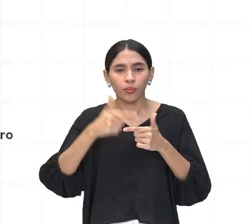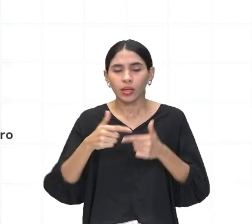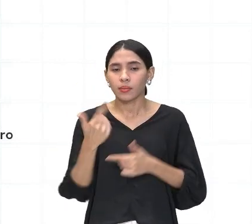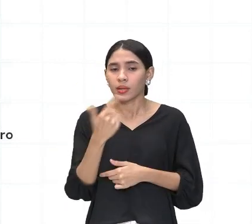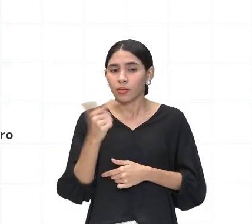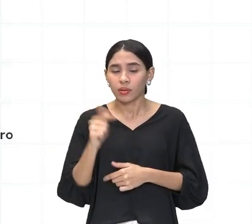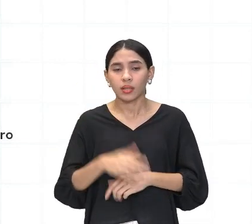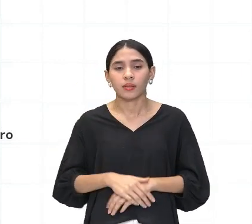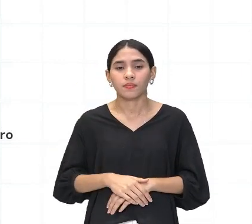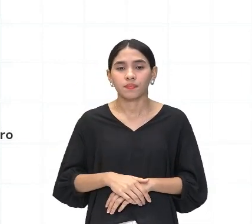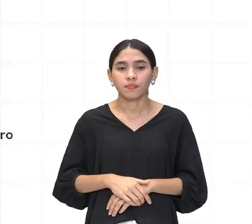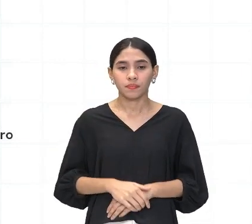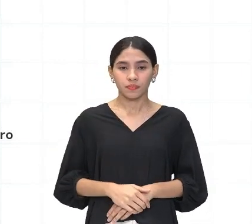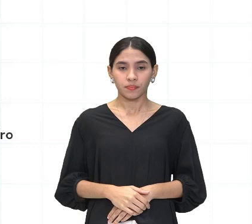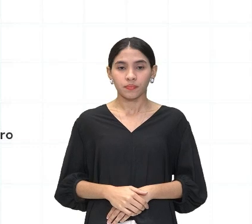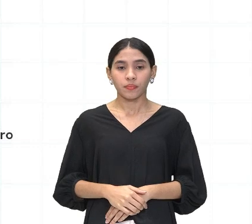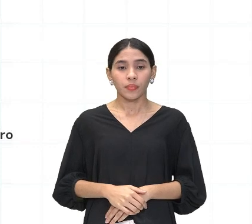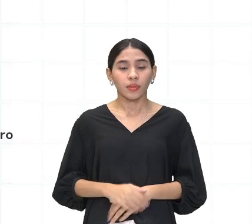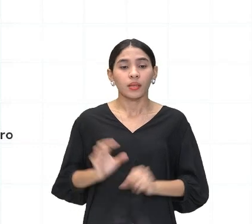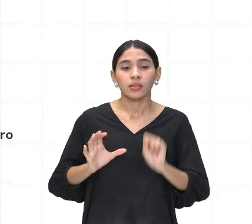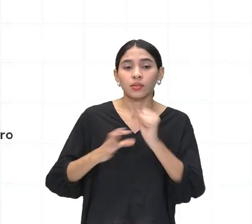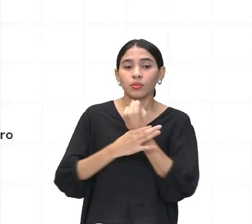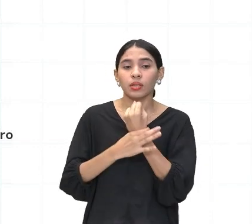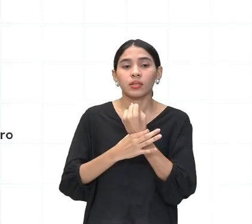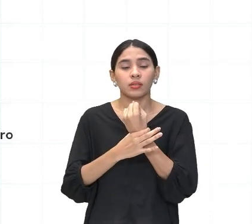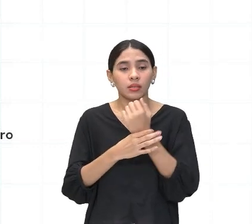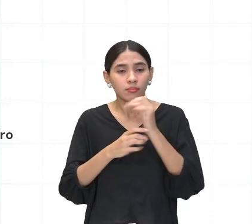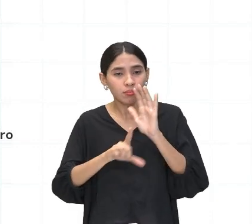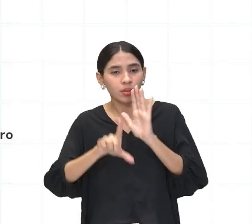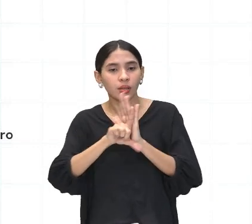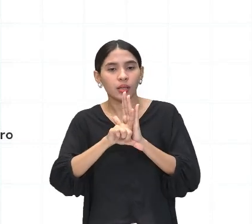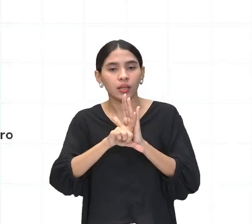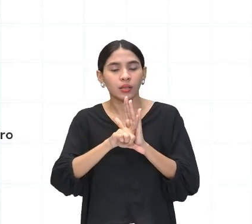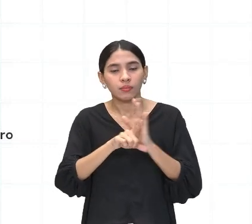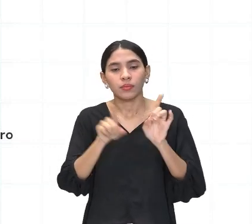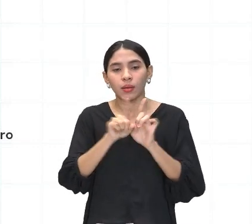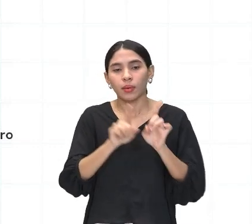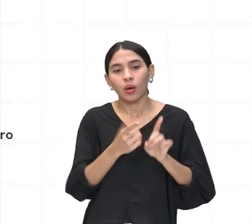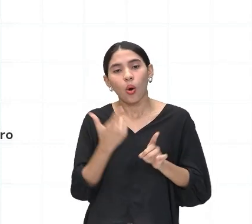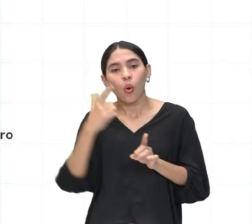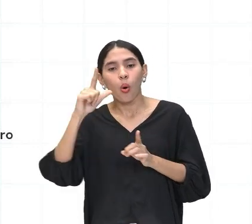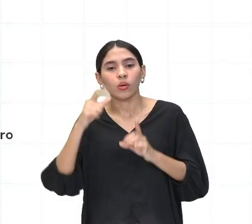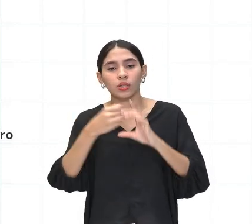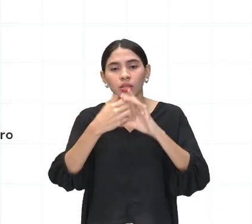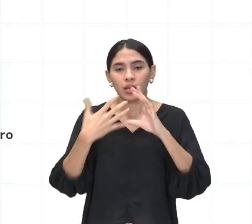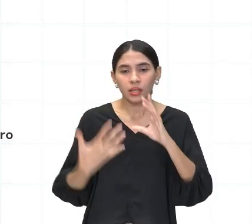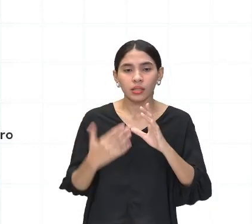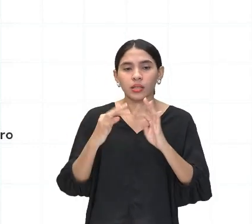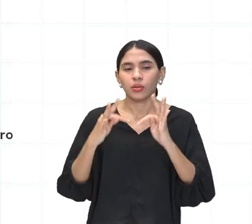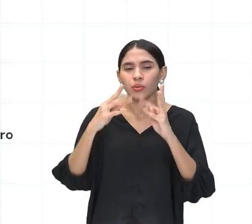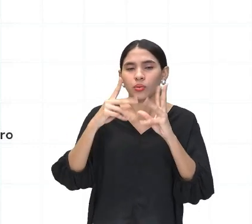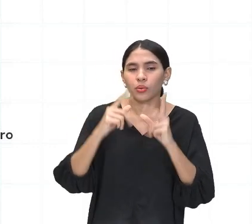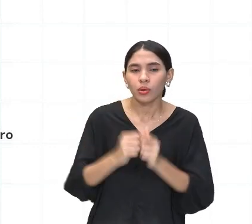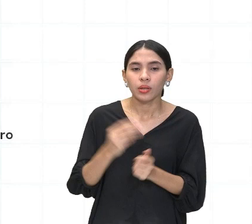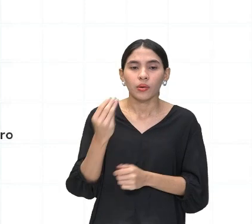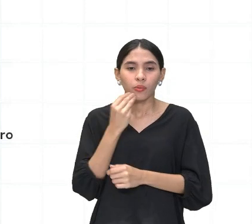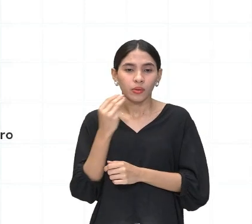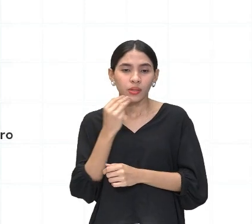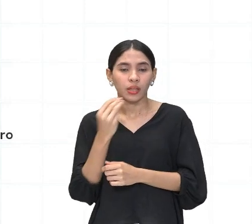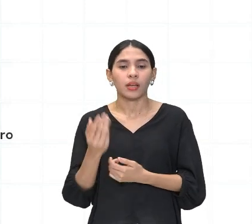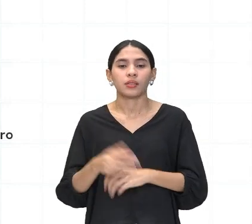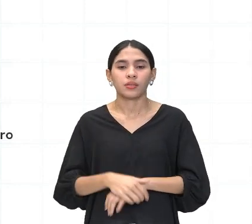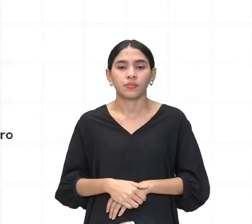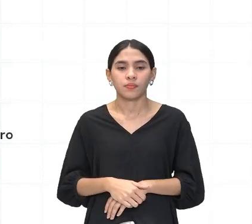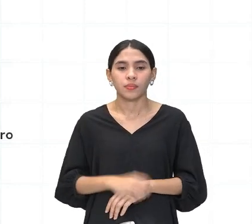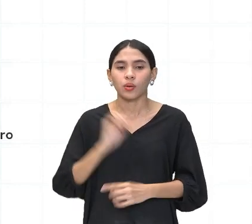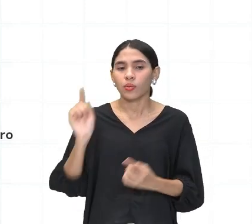O ECA. Assegurando-lhes, por lei e por outros meios, todas as oportunidades e facilidades, a